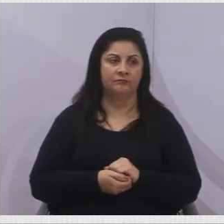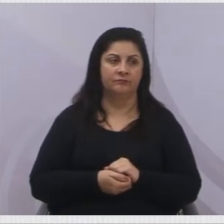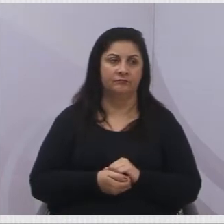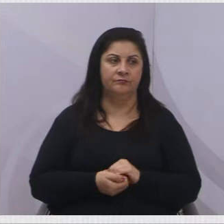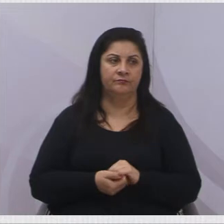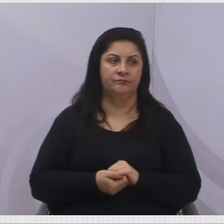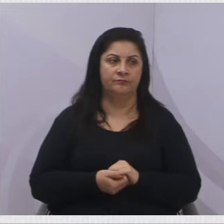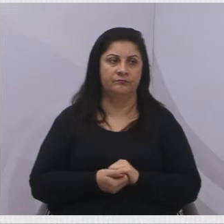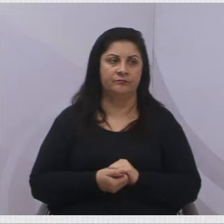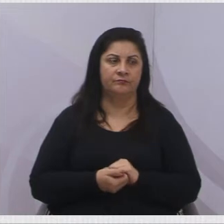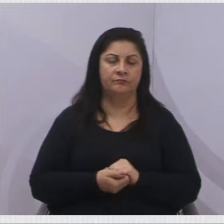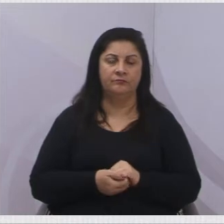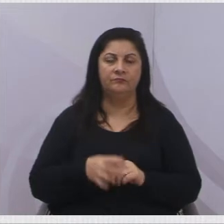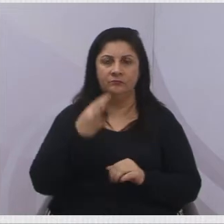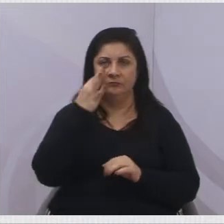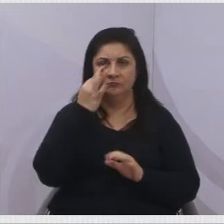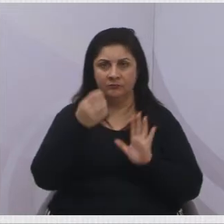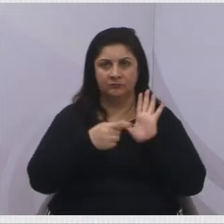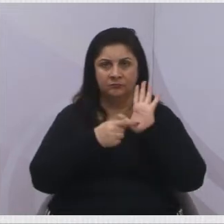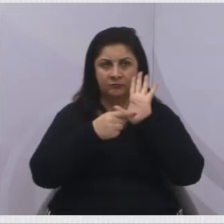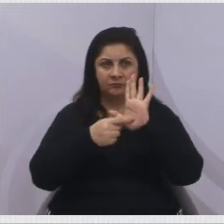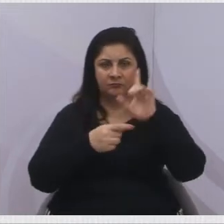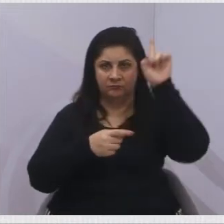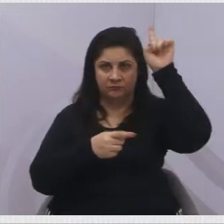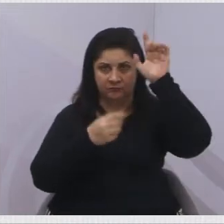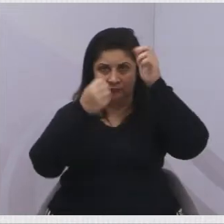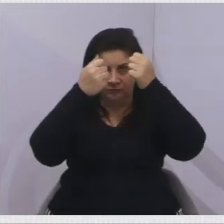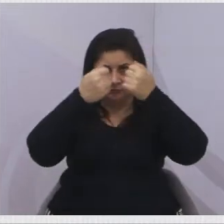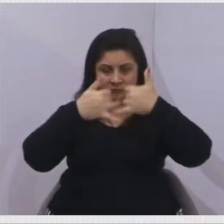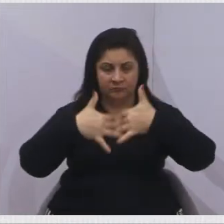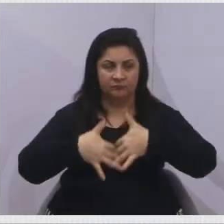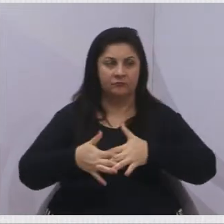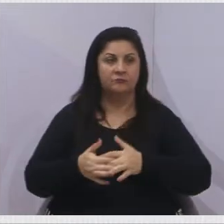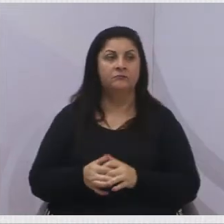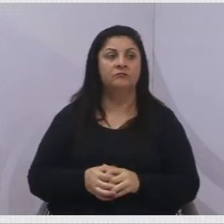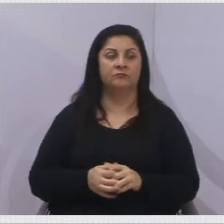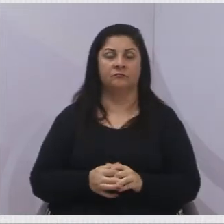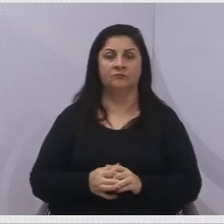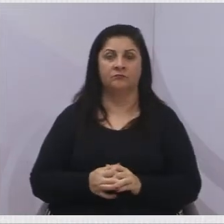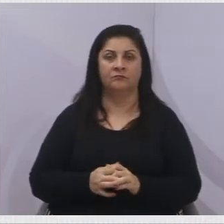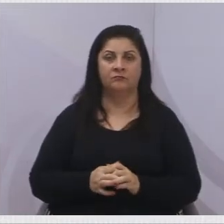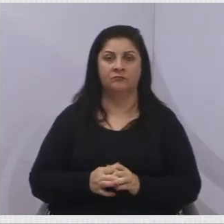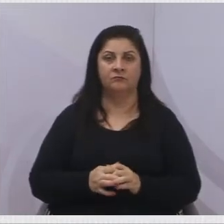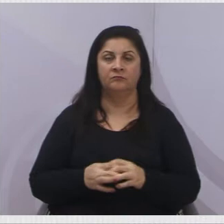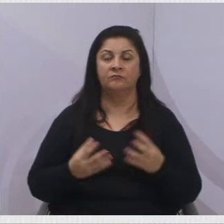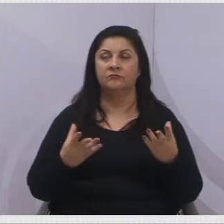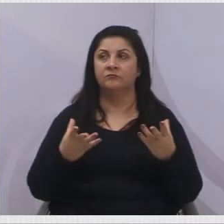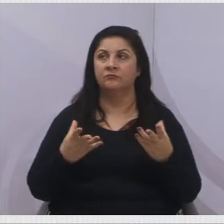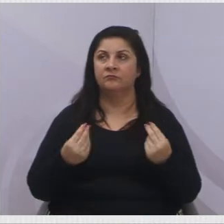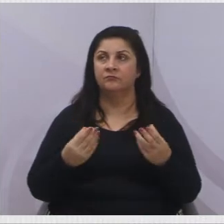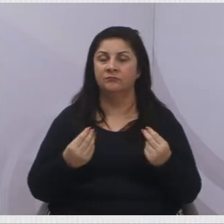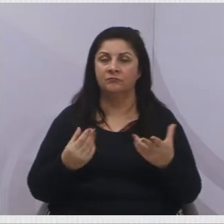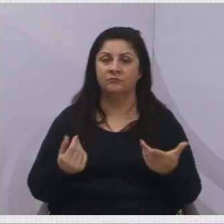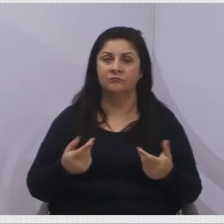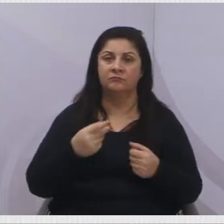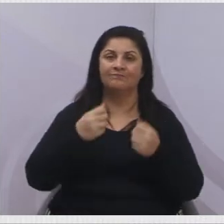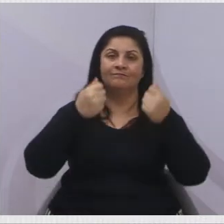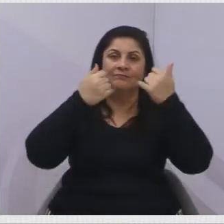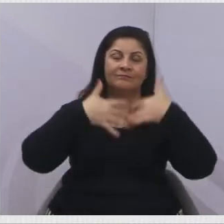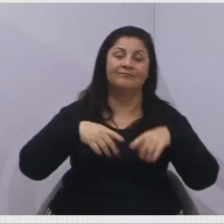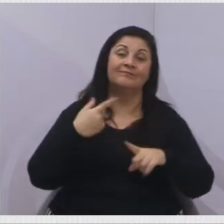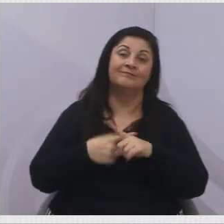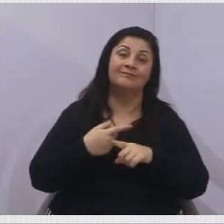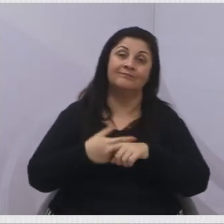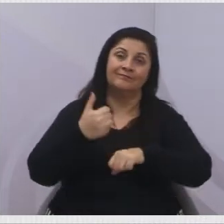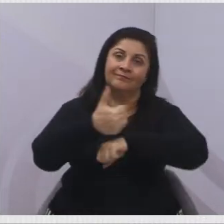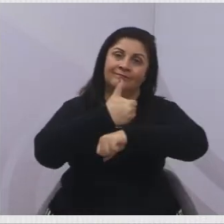eu dou destaque aqui, e da atenção especializada, muitas relacionadas às aposentadorias de